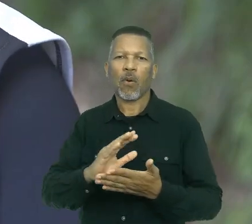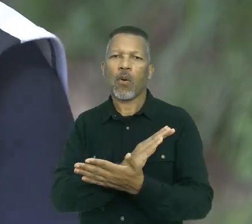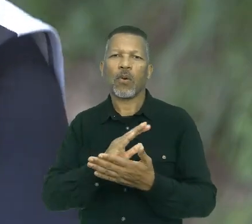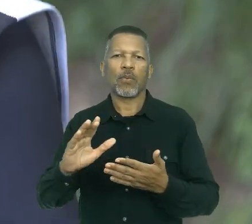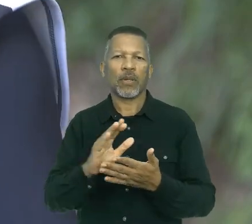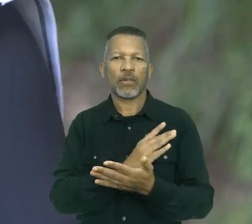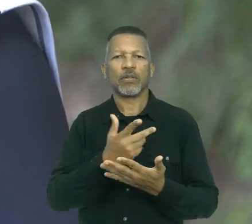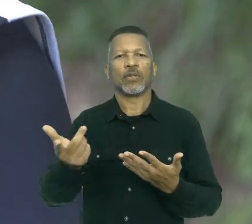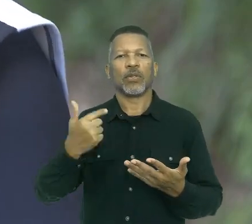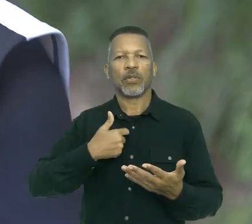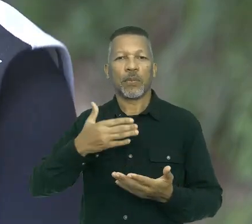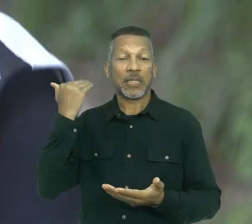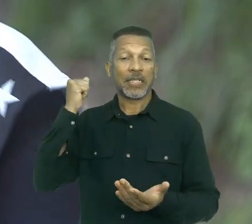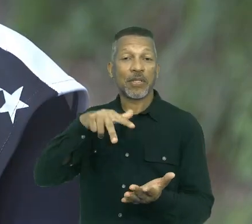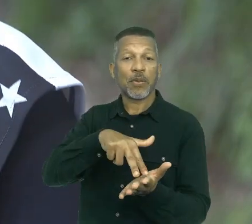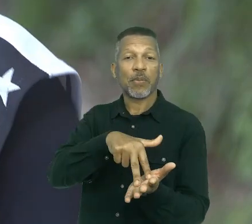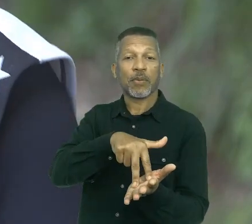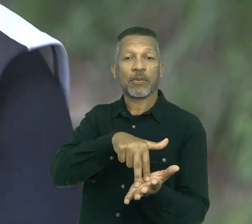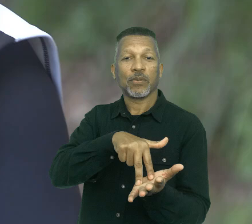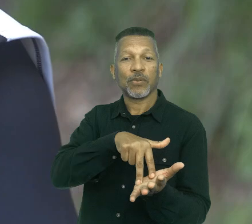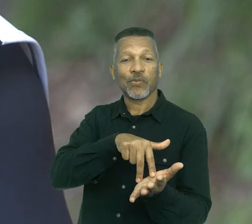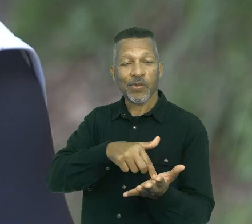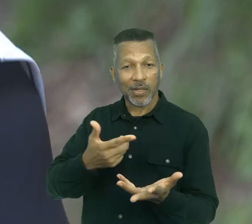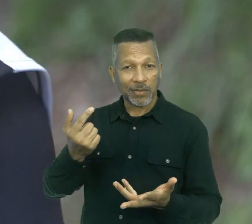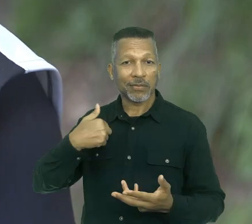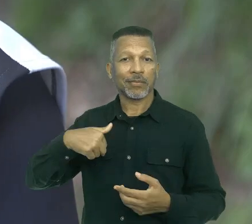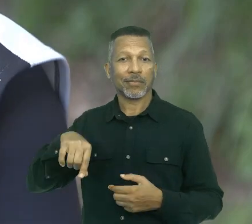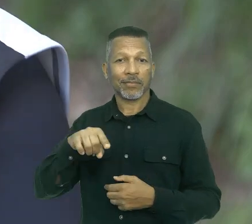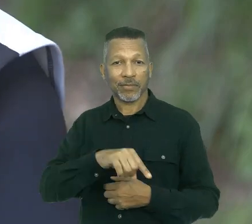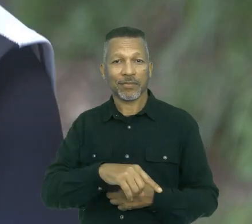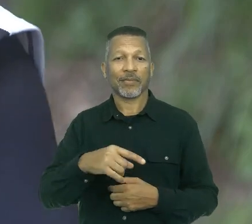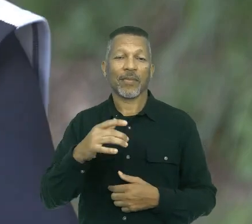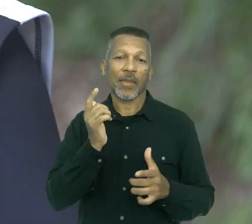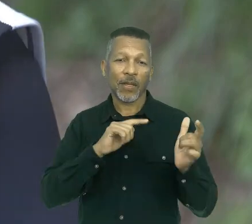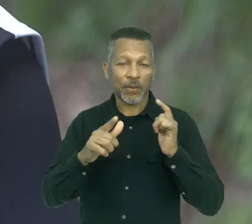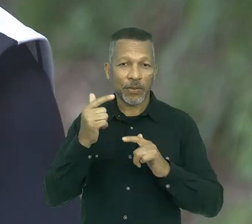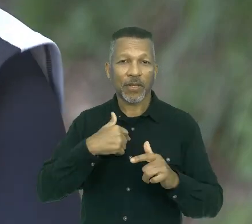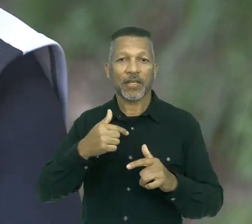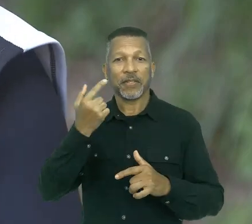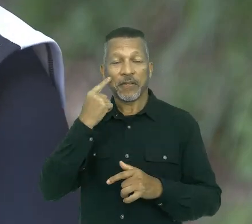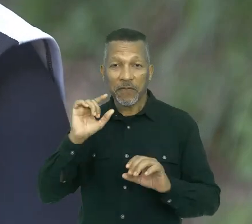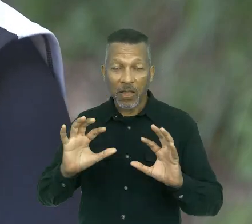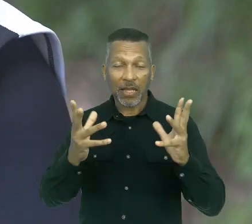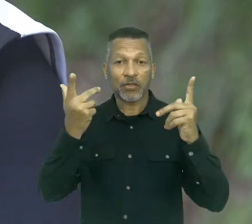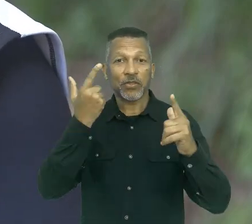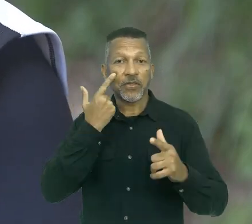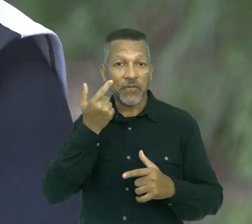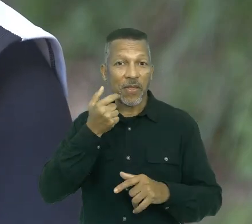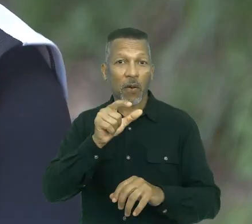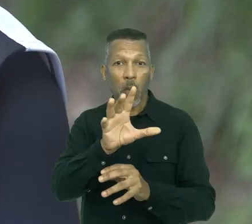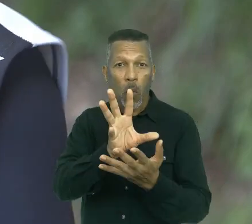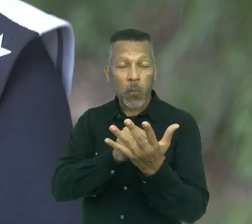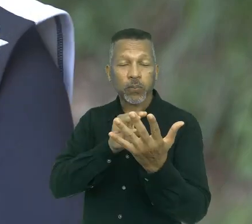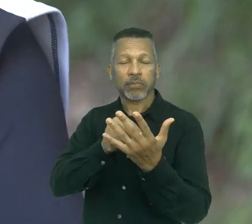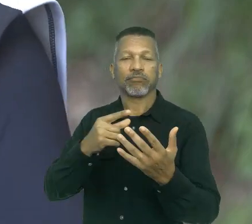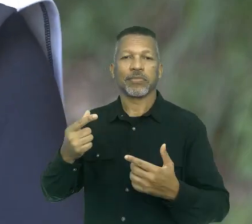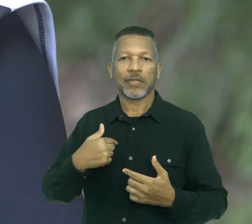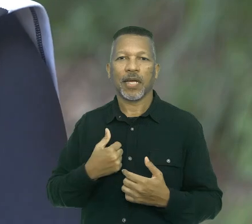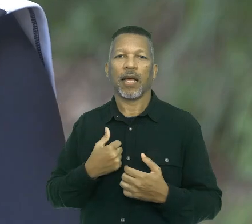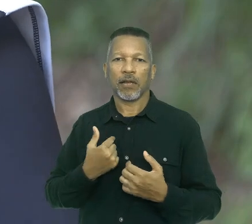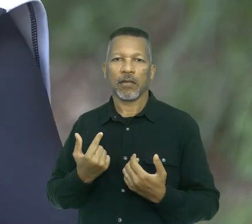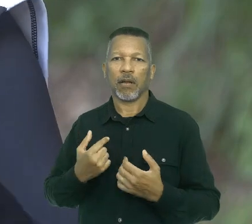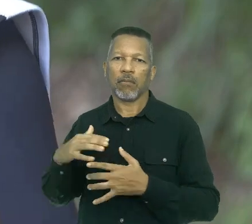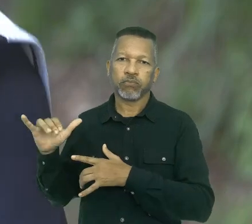músicas inéditas do Michael Jackson, né? Sempre a gente corria no Fantástico, ficava seguindo, ficava querendo imitar. Aí quando eu voltei da aeronáutica,